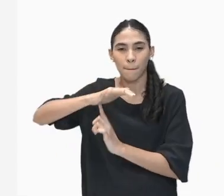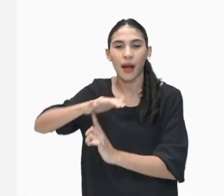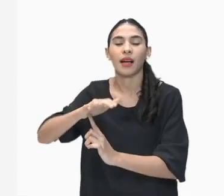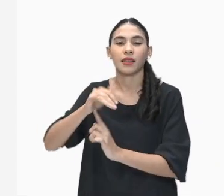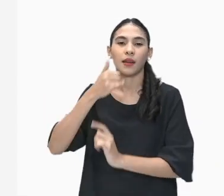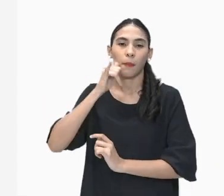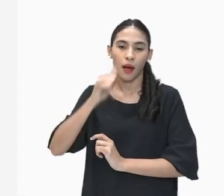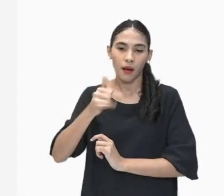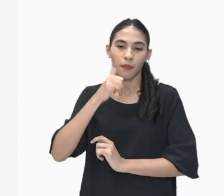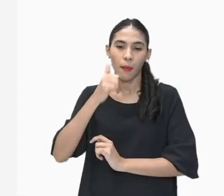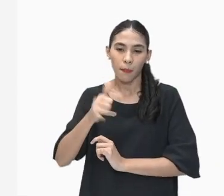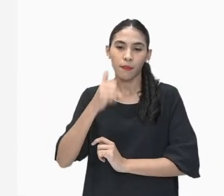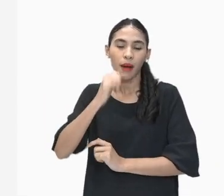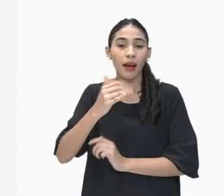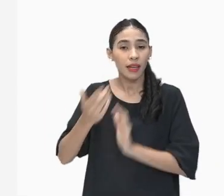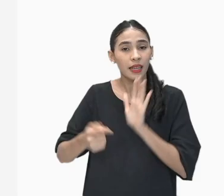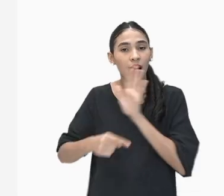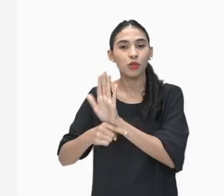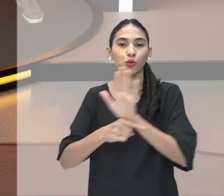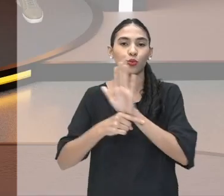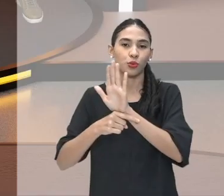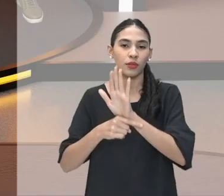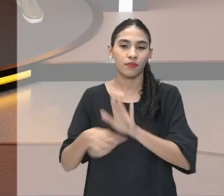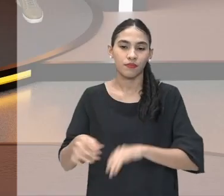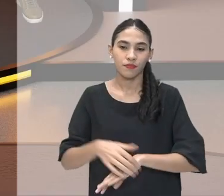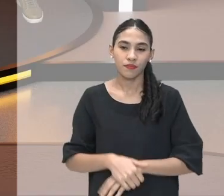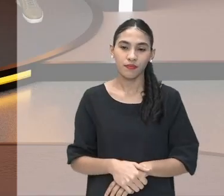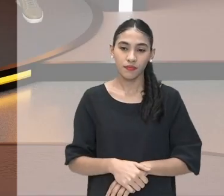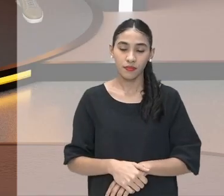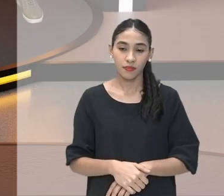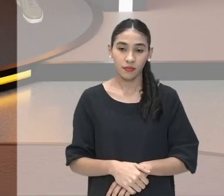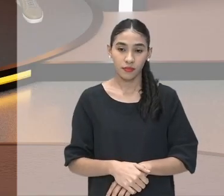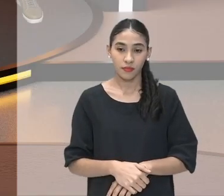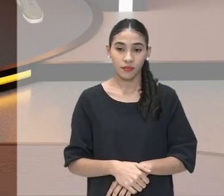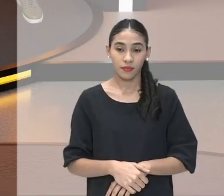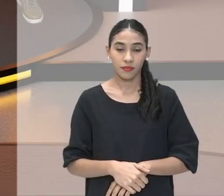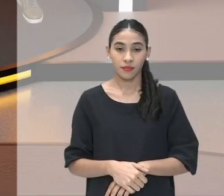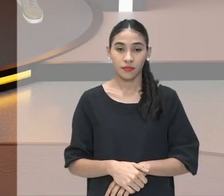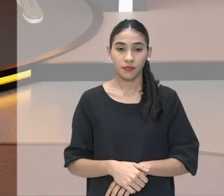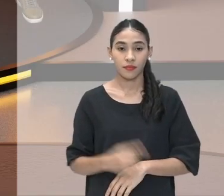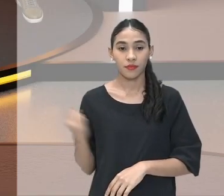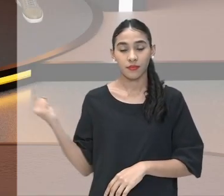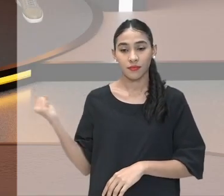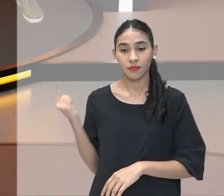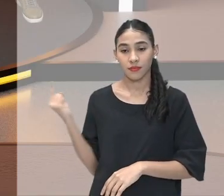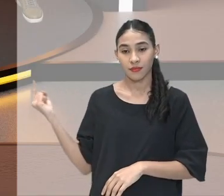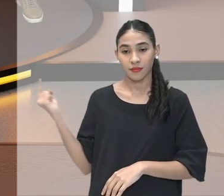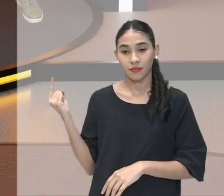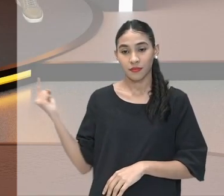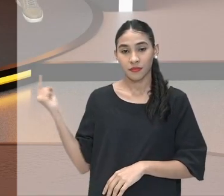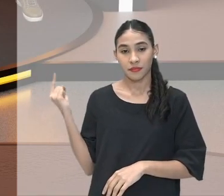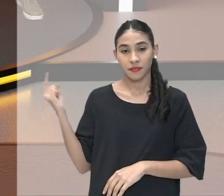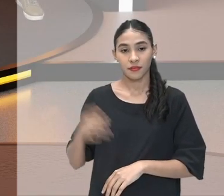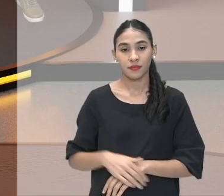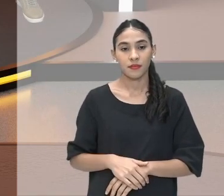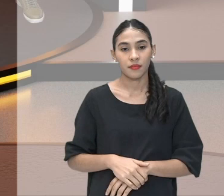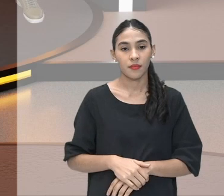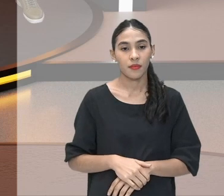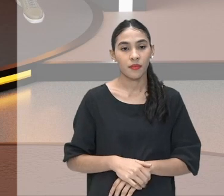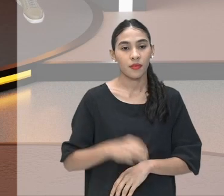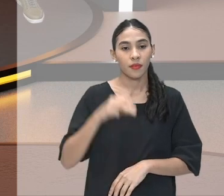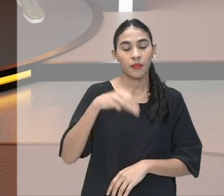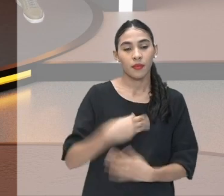processo produtivo. E é isso que nós vamos ver agora, tá bom? Vejam lá. Então a gente vai começar aqui com